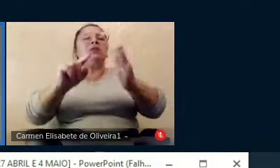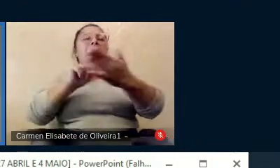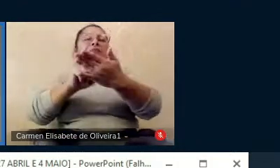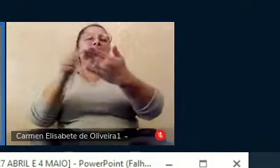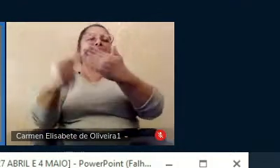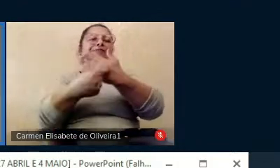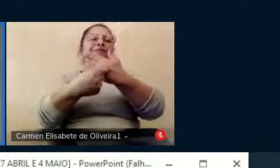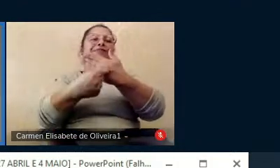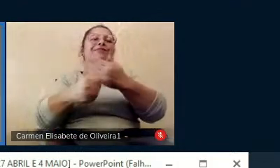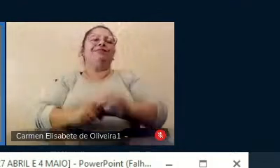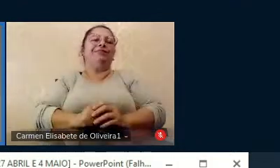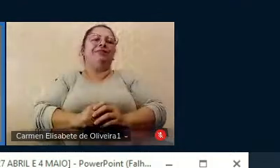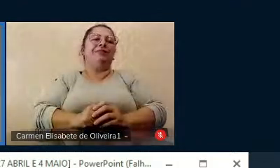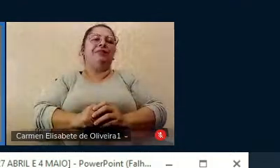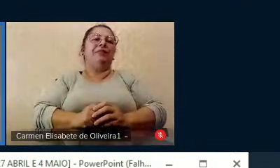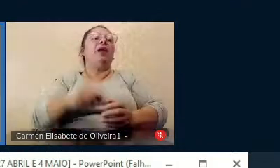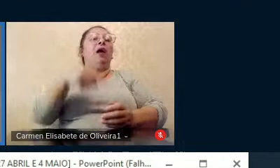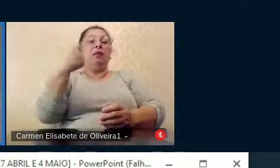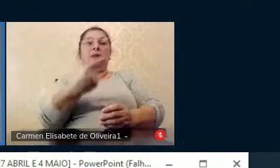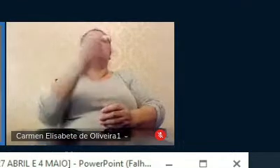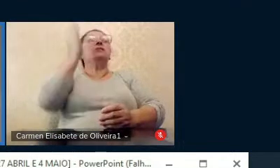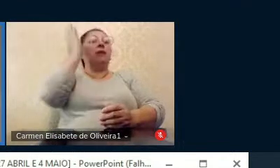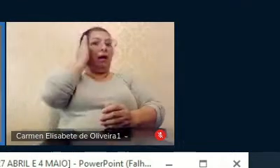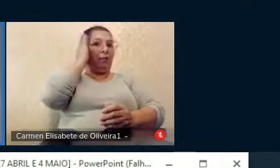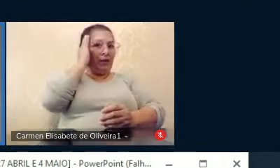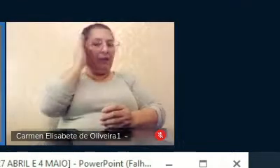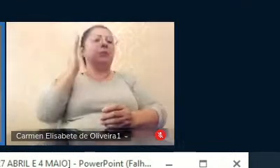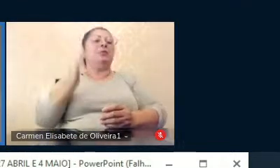metáforas. E nós sabemos que a metáfora